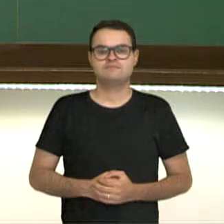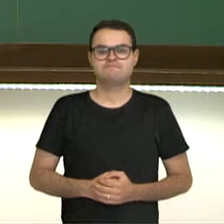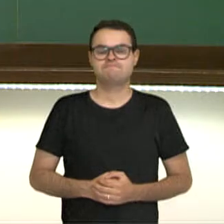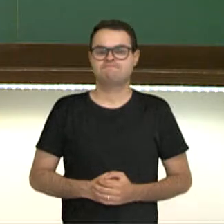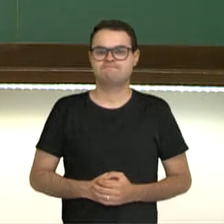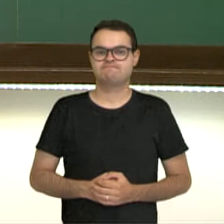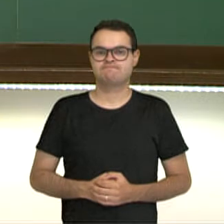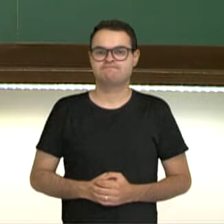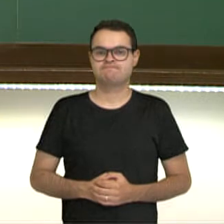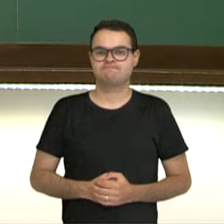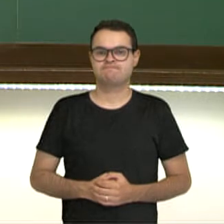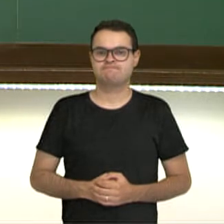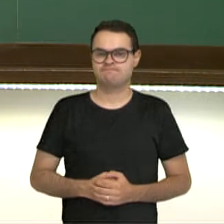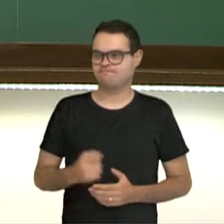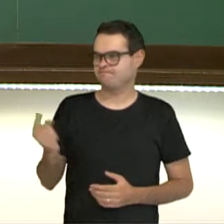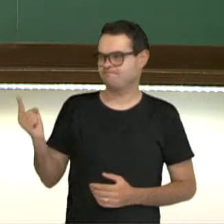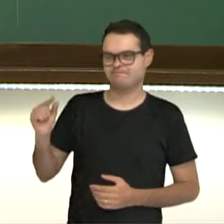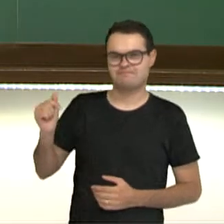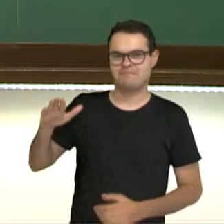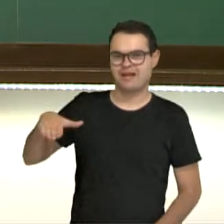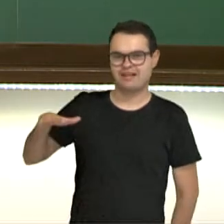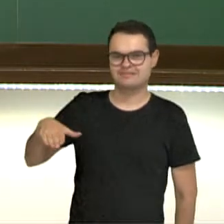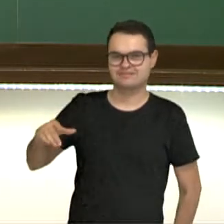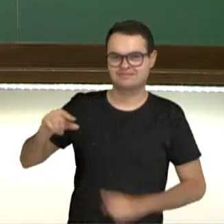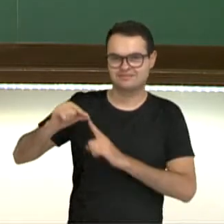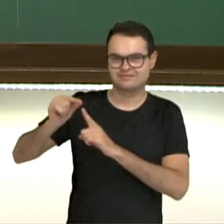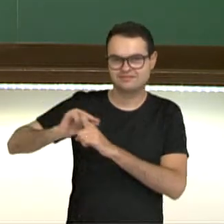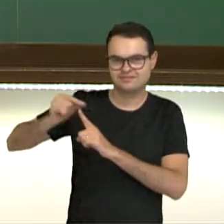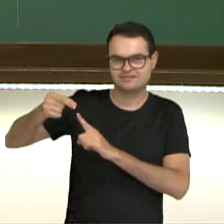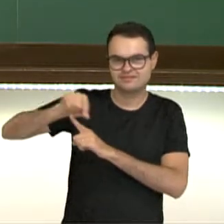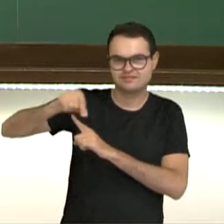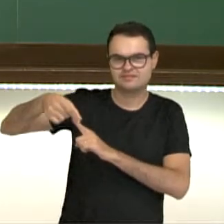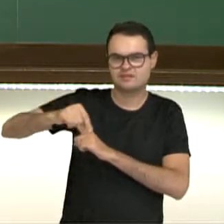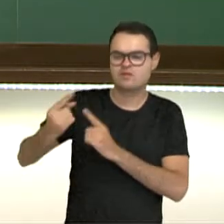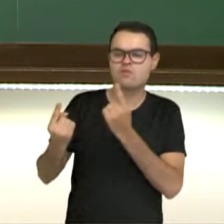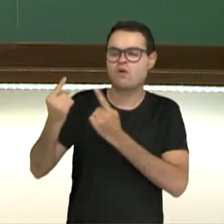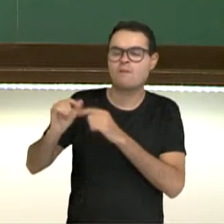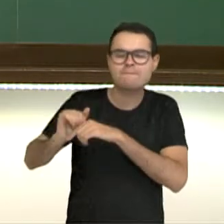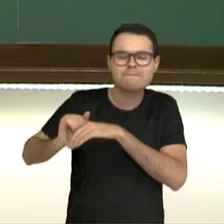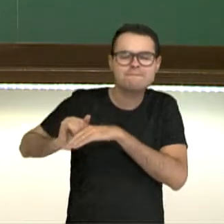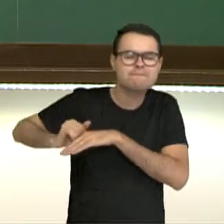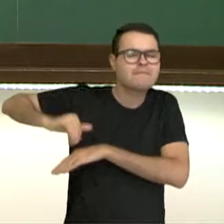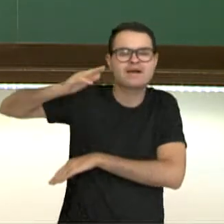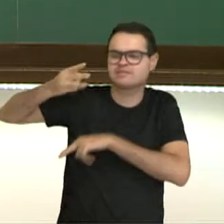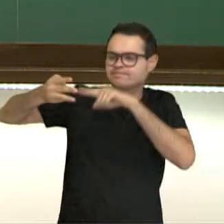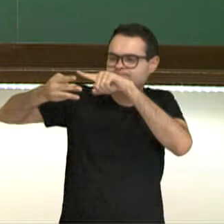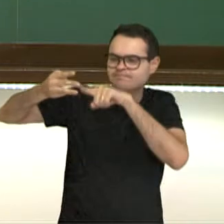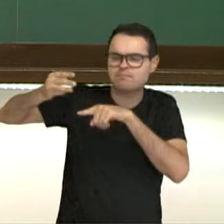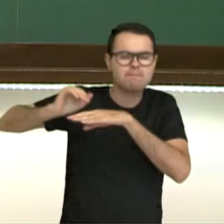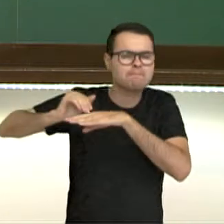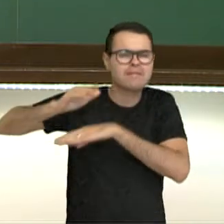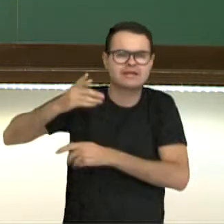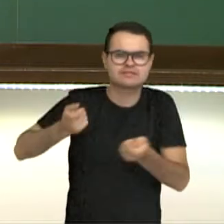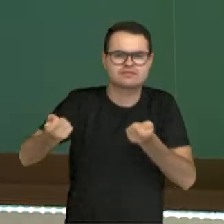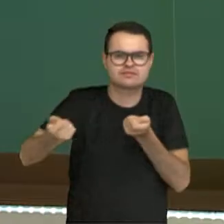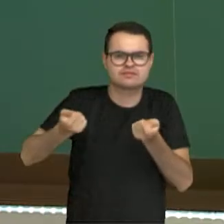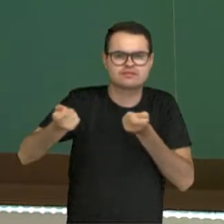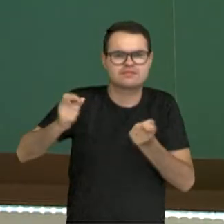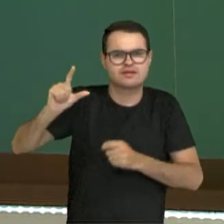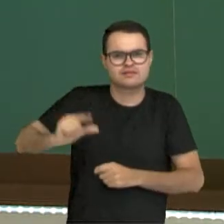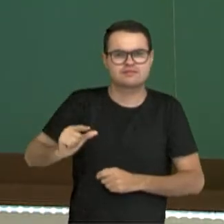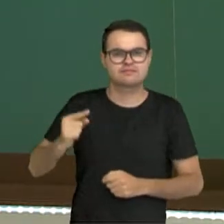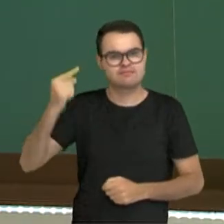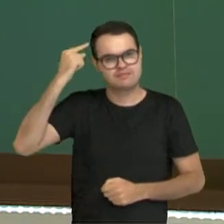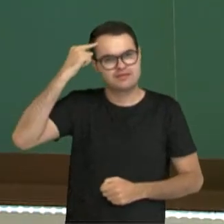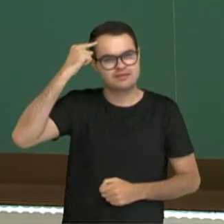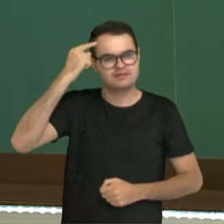E aí, pessoal, baratinha essas bananas, né? Mas qual que é a mais barata? Qual é a compra mais econômica? Vamos